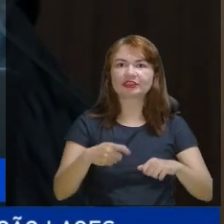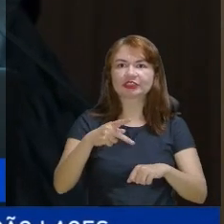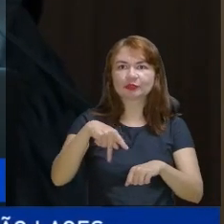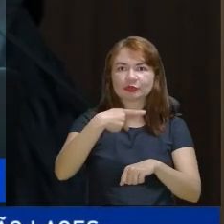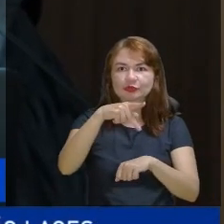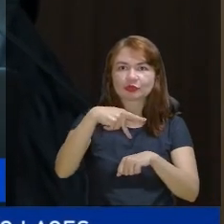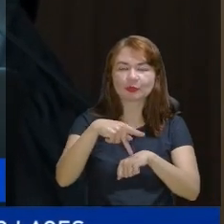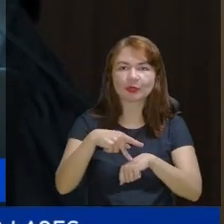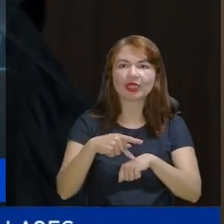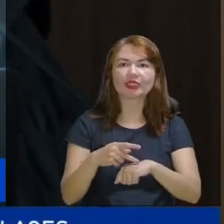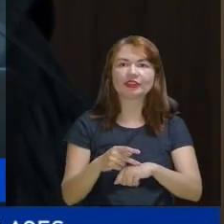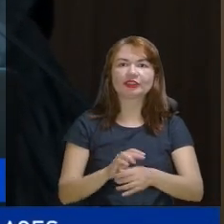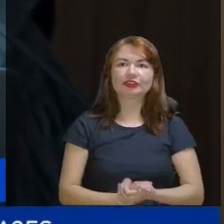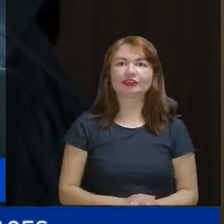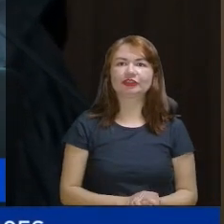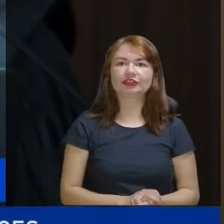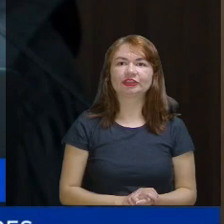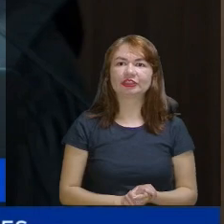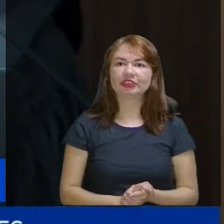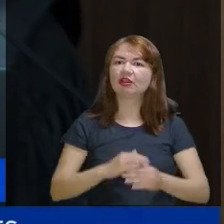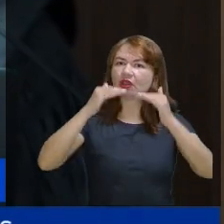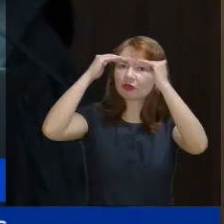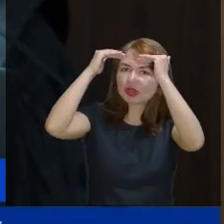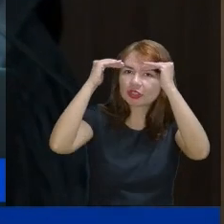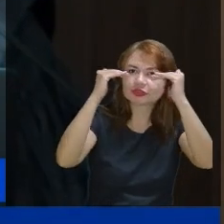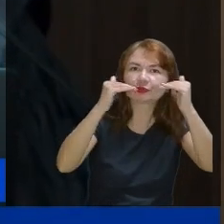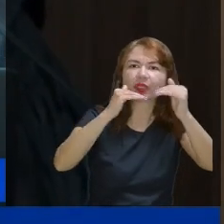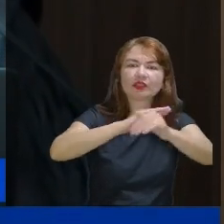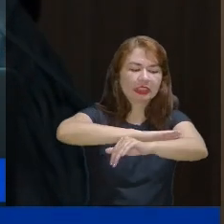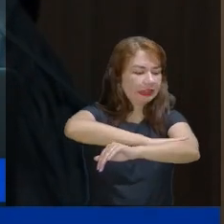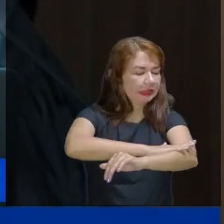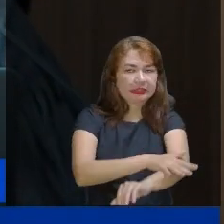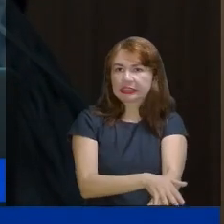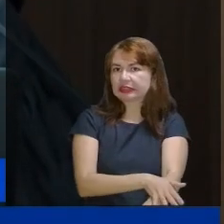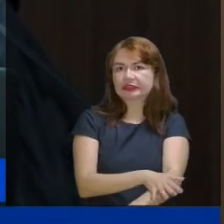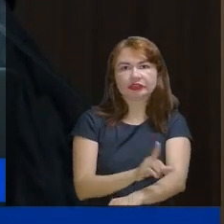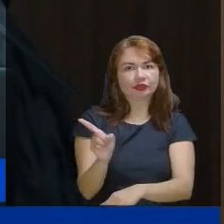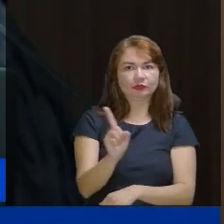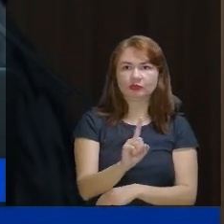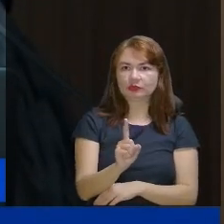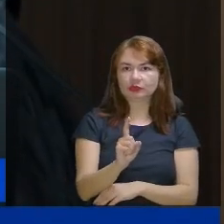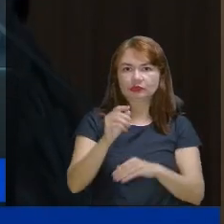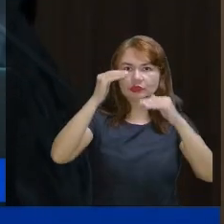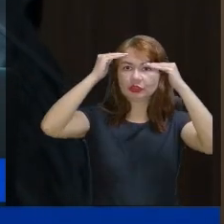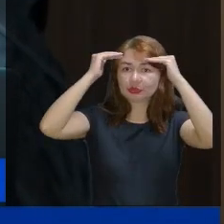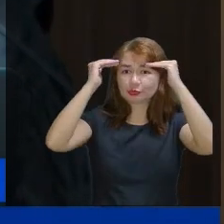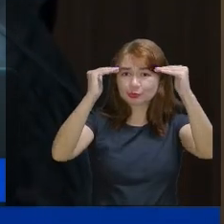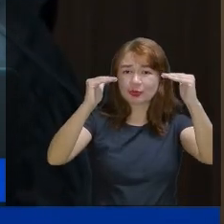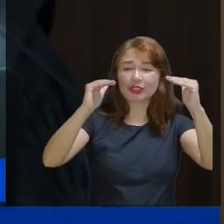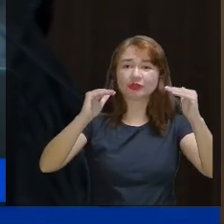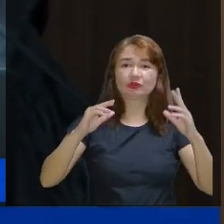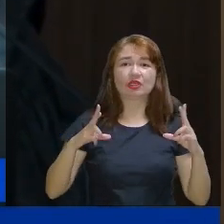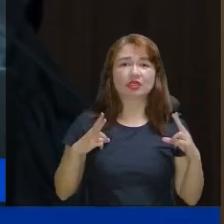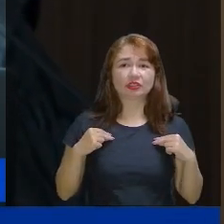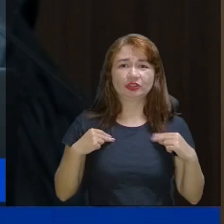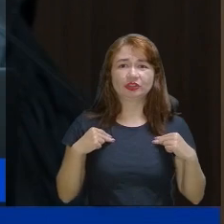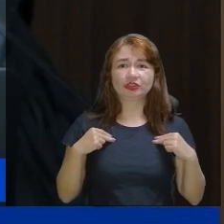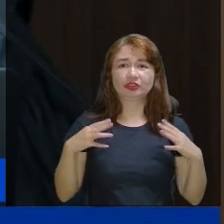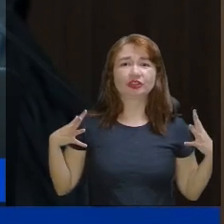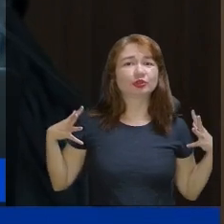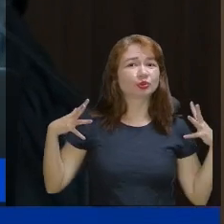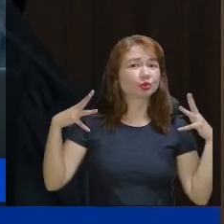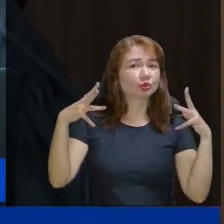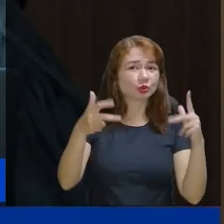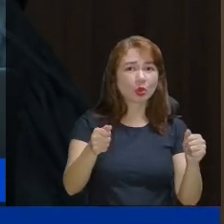sem preconceito, sem discriminação, principalmente racial, e respeito à dignidade de todos e todas que moram